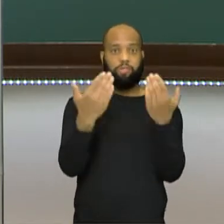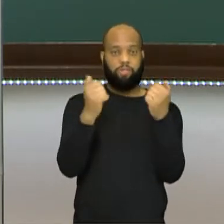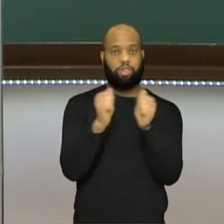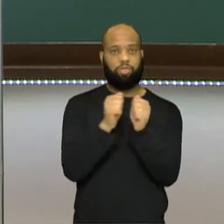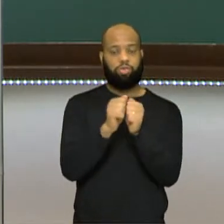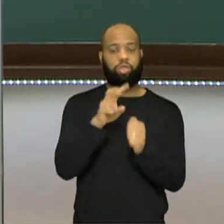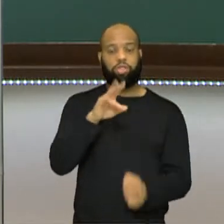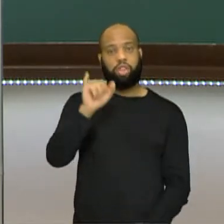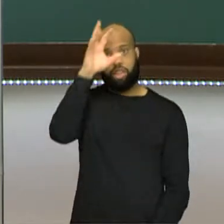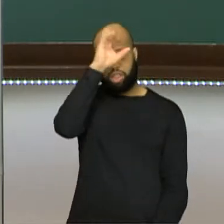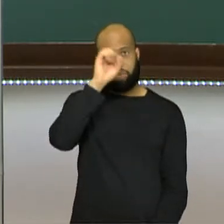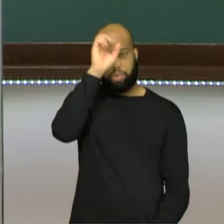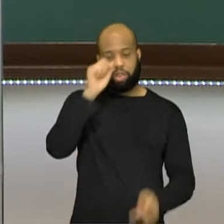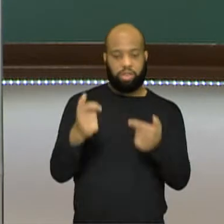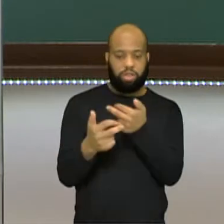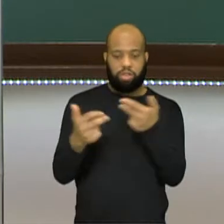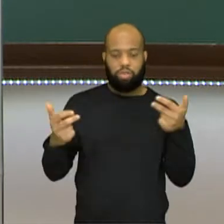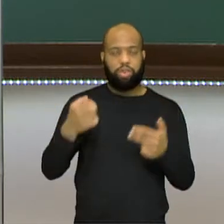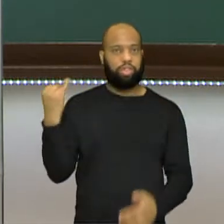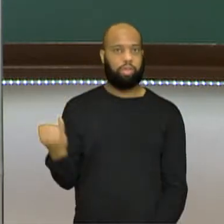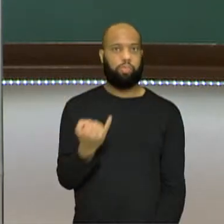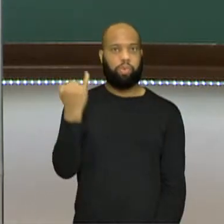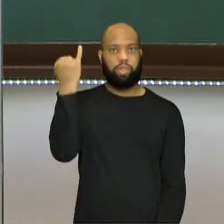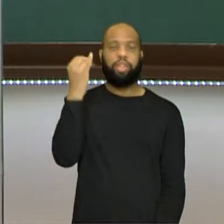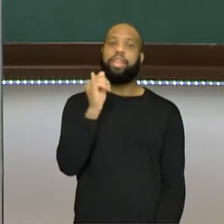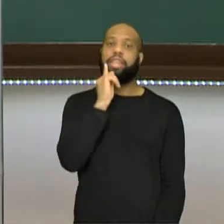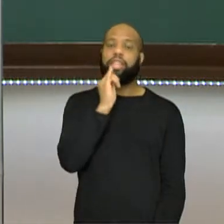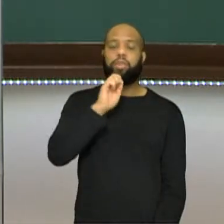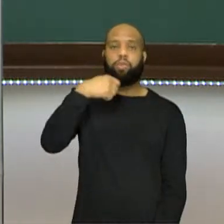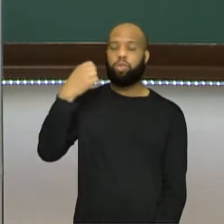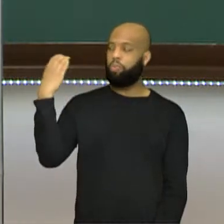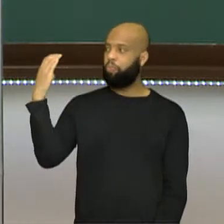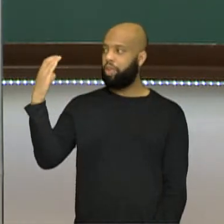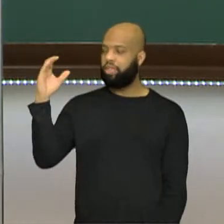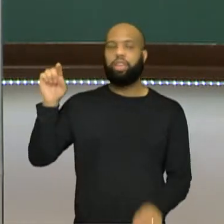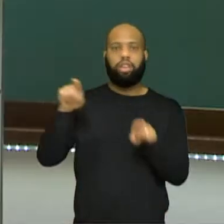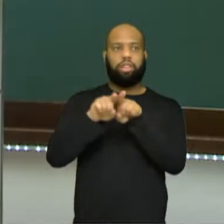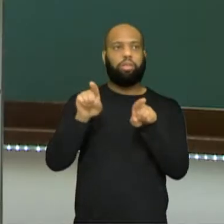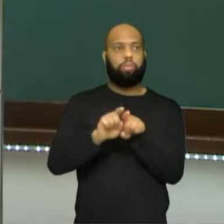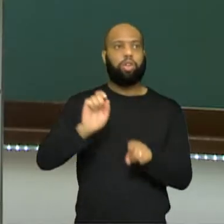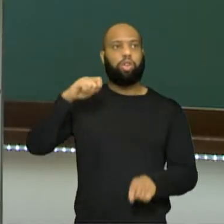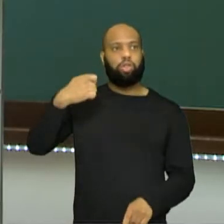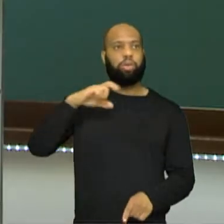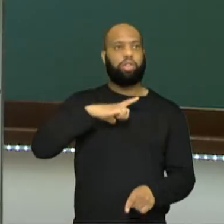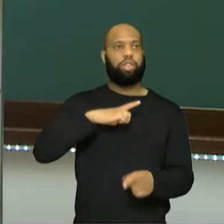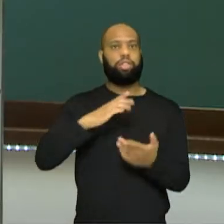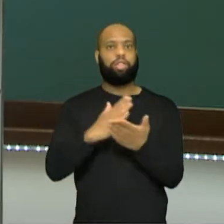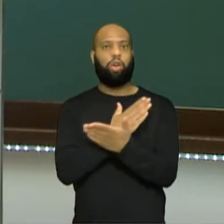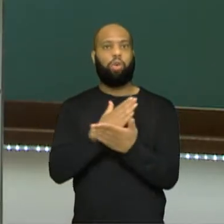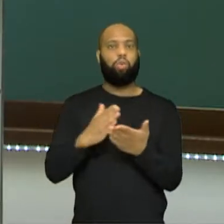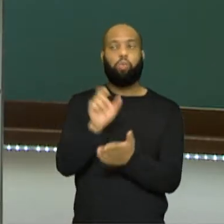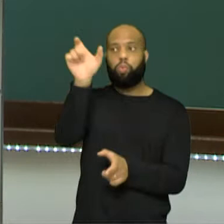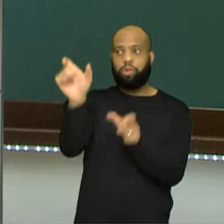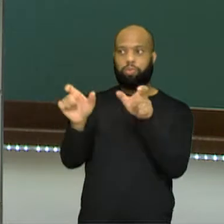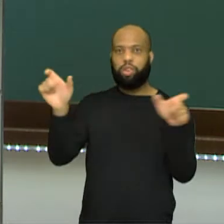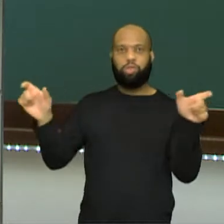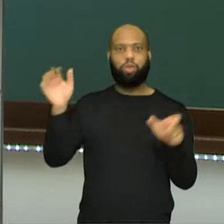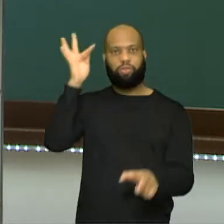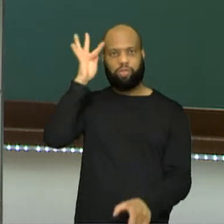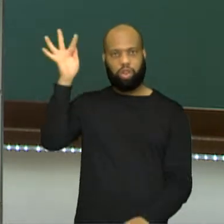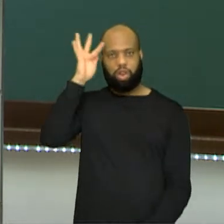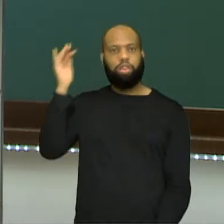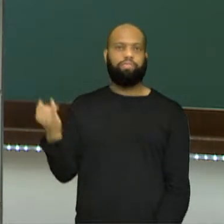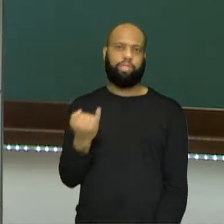aprenda coisas importantes, por exemplo, sobre a ciência e sobre algumas